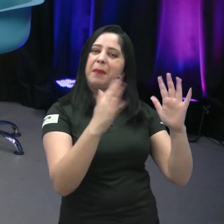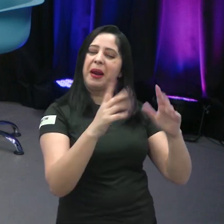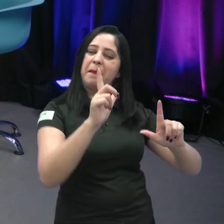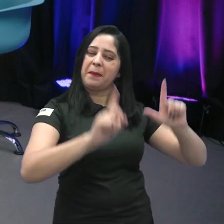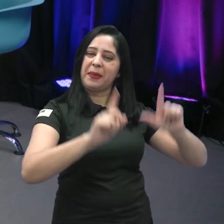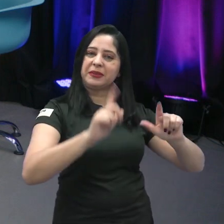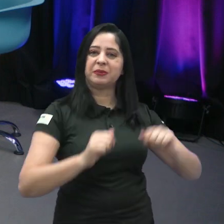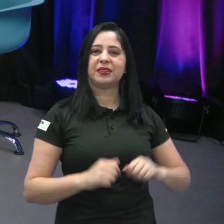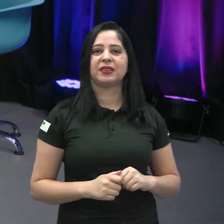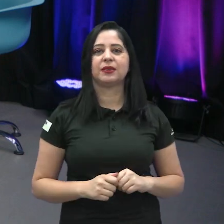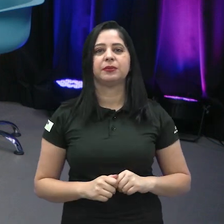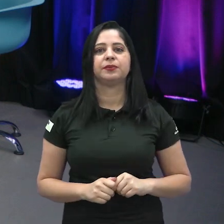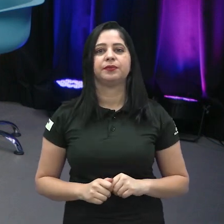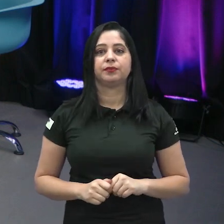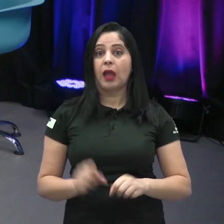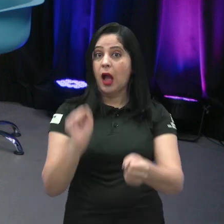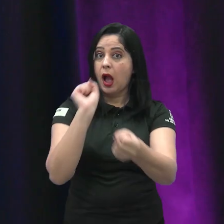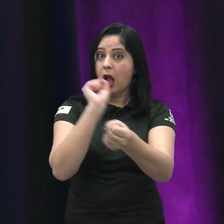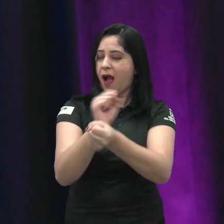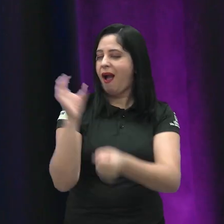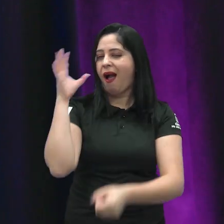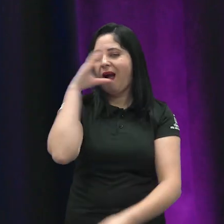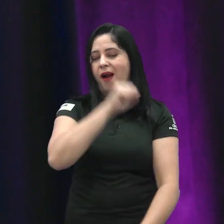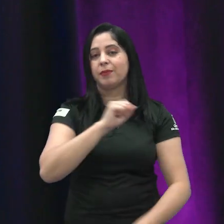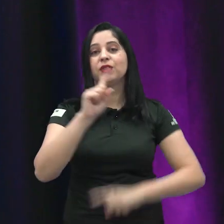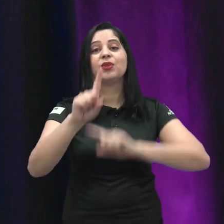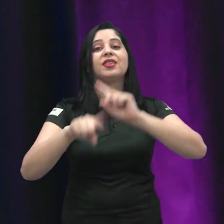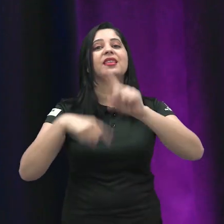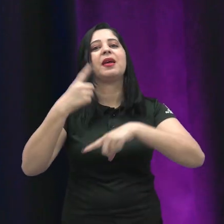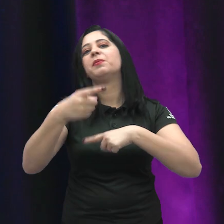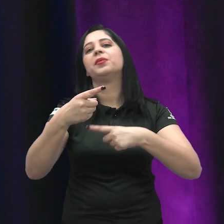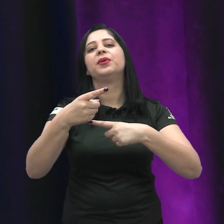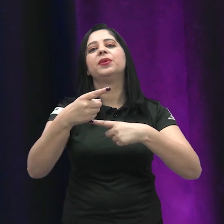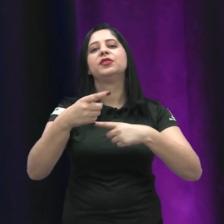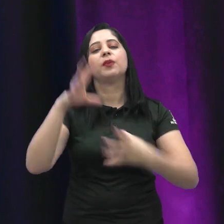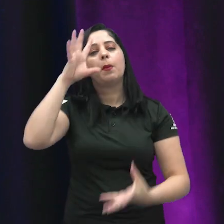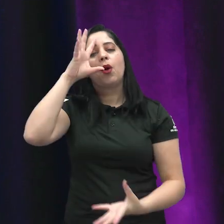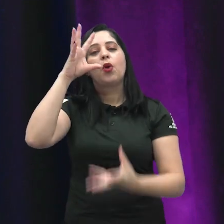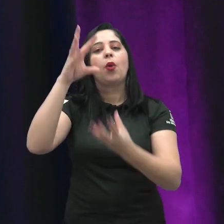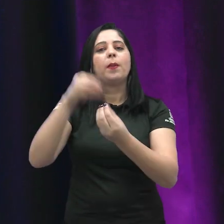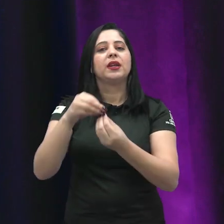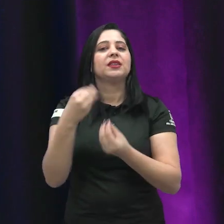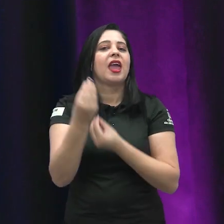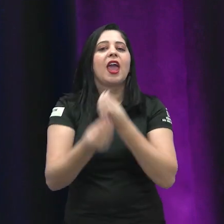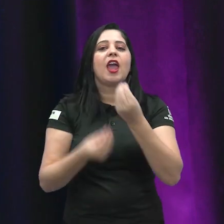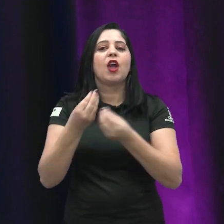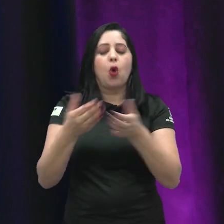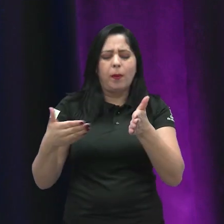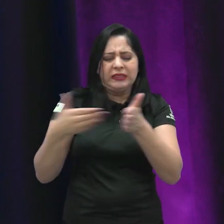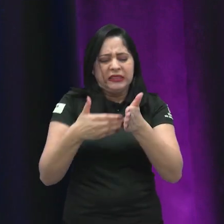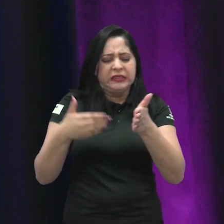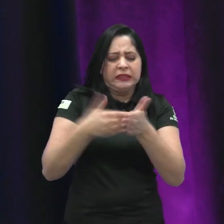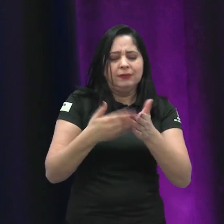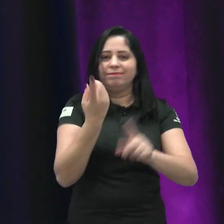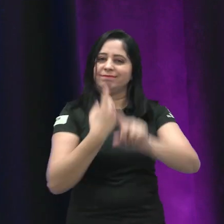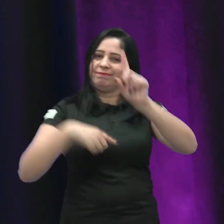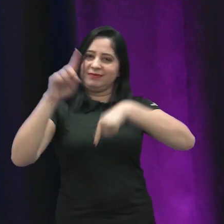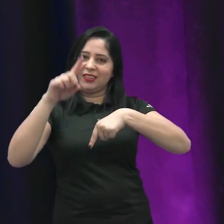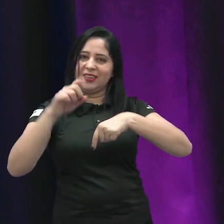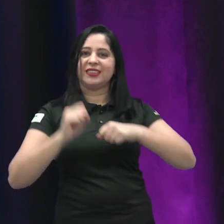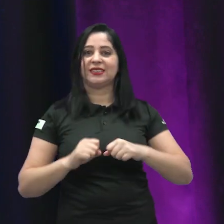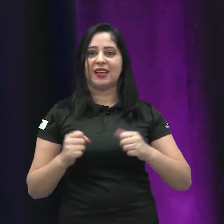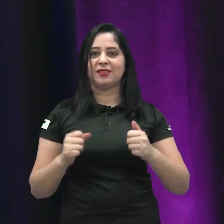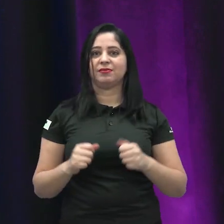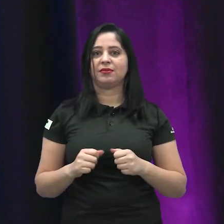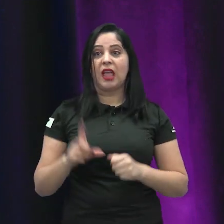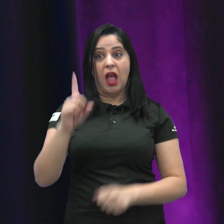disposição e parabéns pelo programa. Obrigada. Uma pausa rápida e no próximo bloco vamos entender como superar os limites por meio